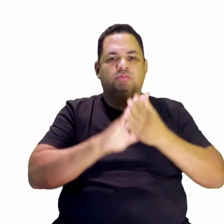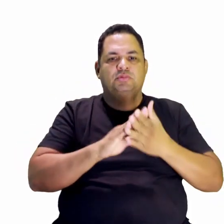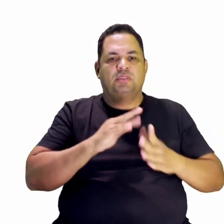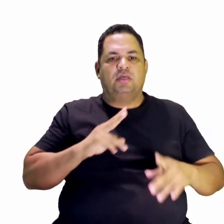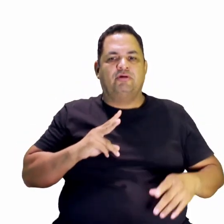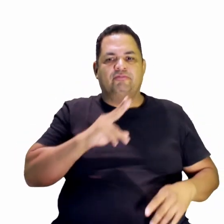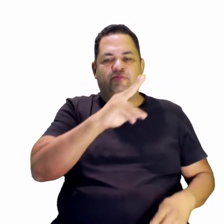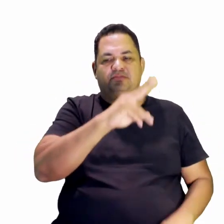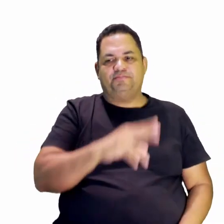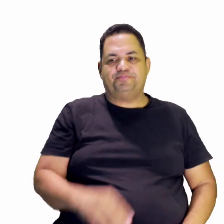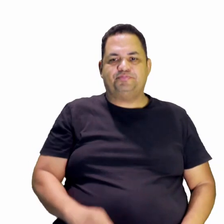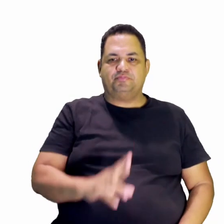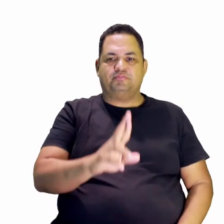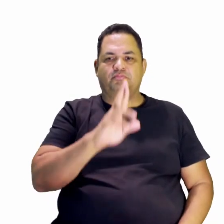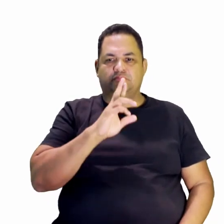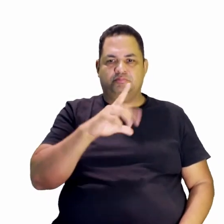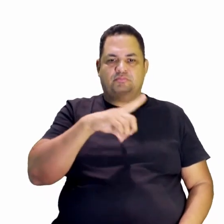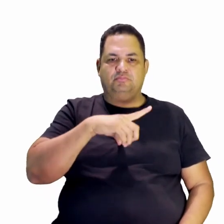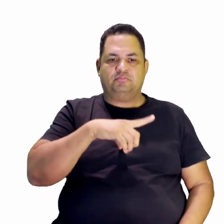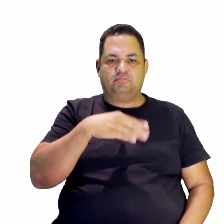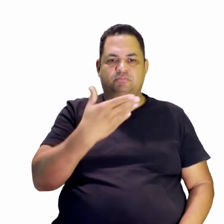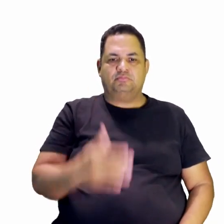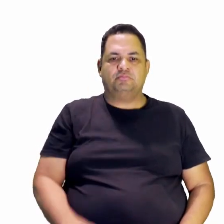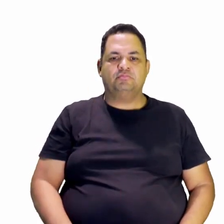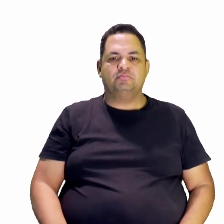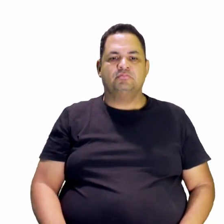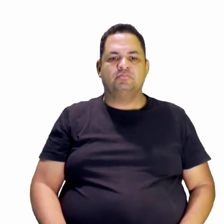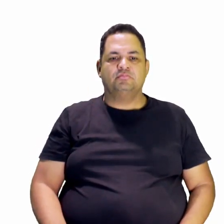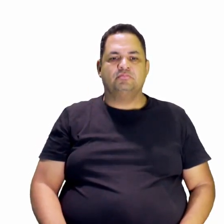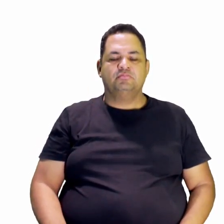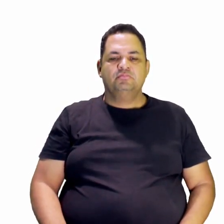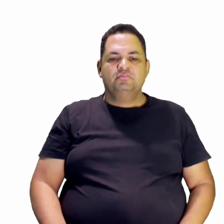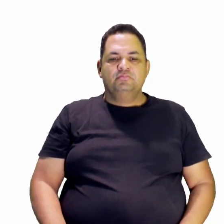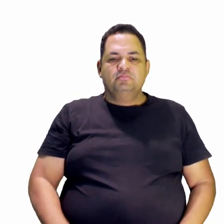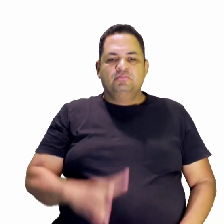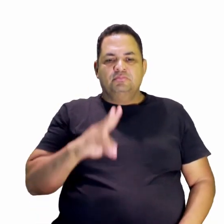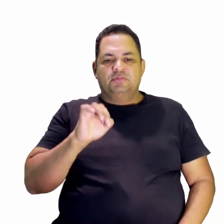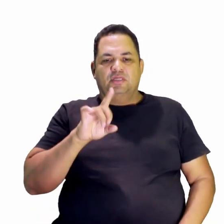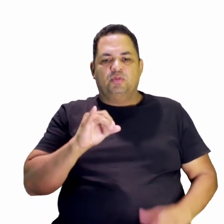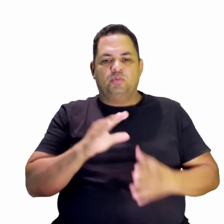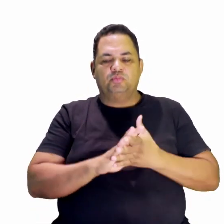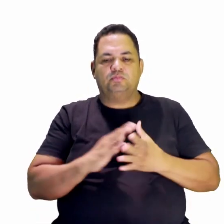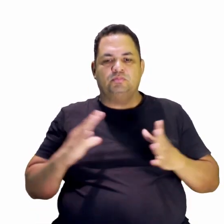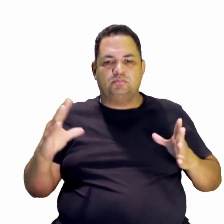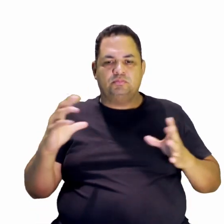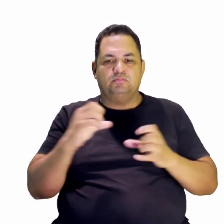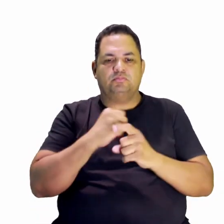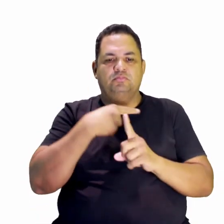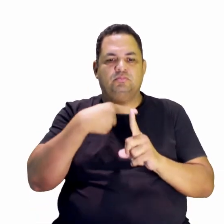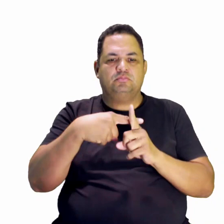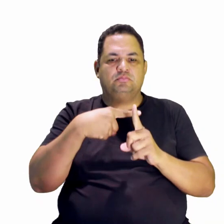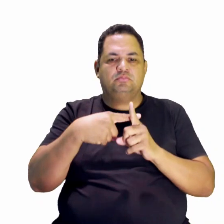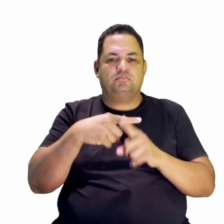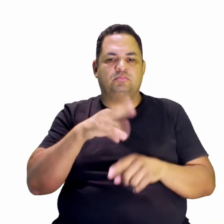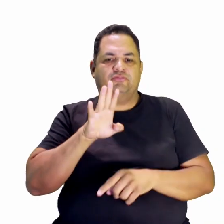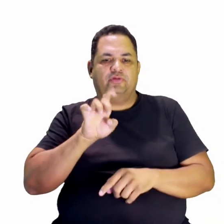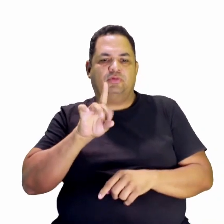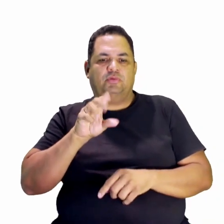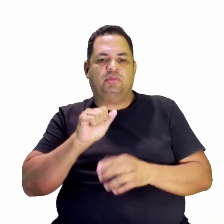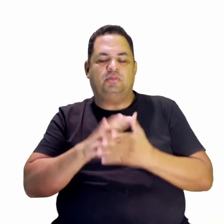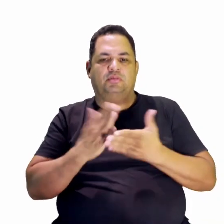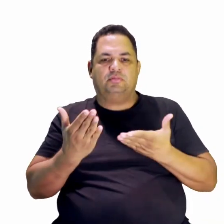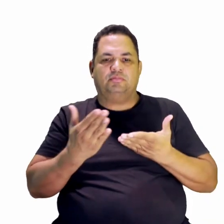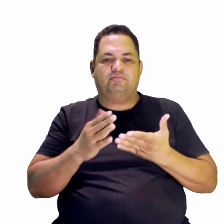força resultante, né? Então, o vetor resultante é a soma algébrica e vetorial também, né?